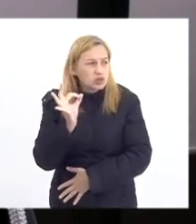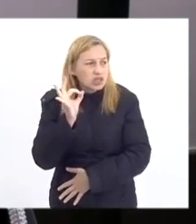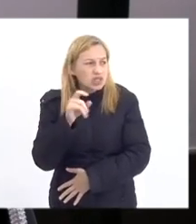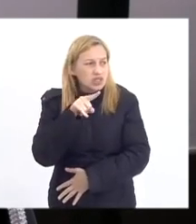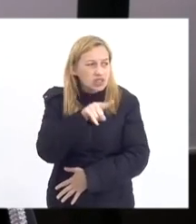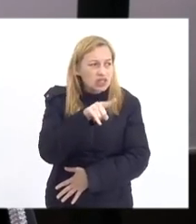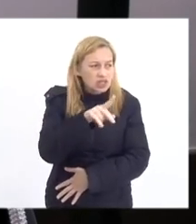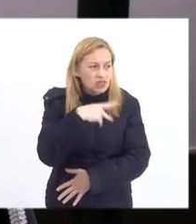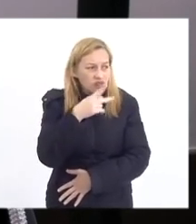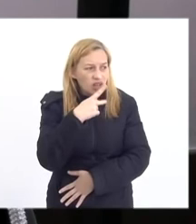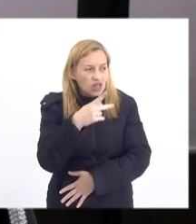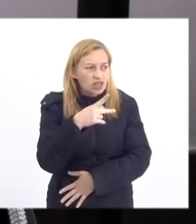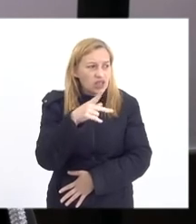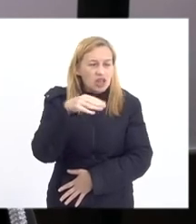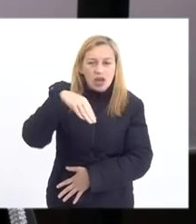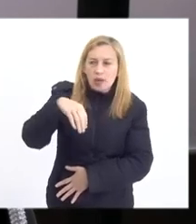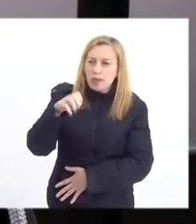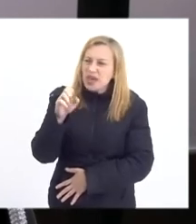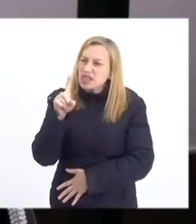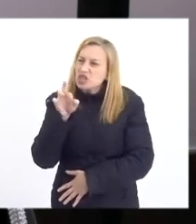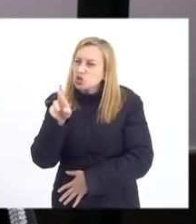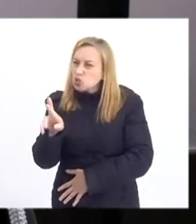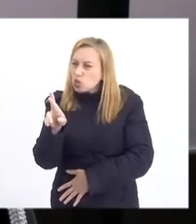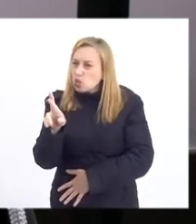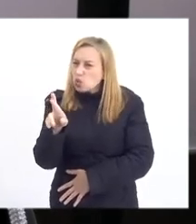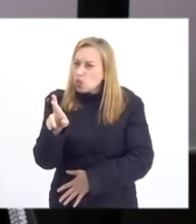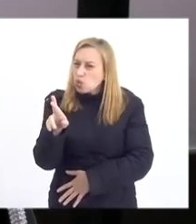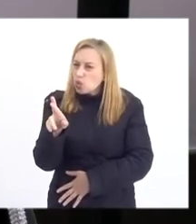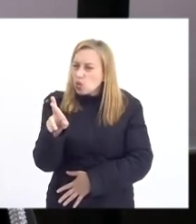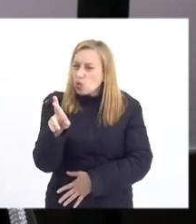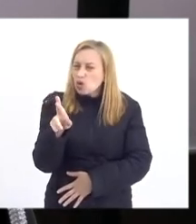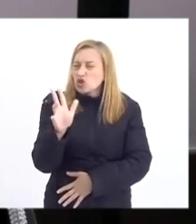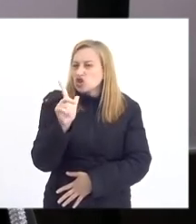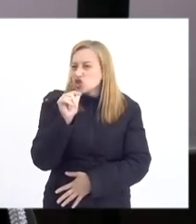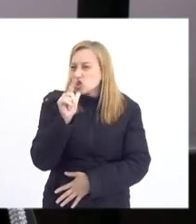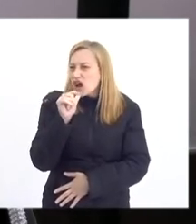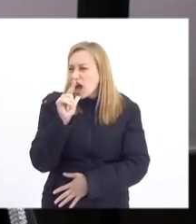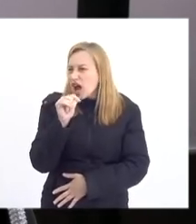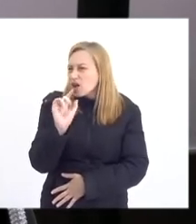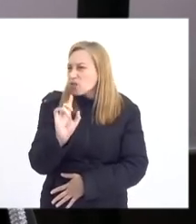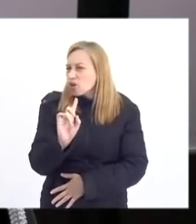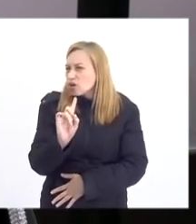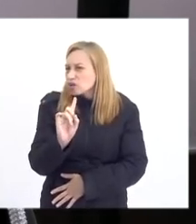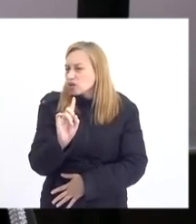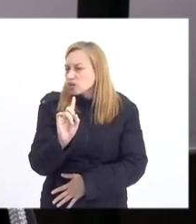tratando de medidores genericamente ou de água somente.